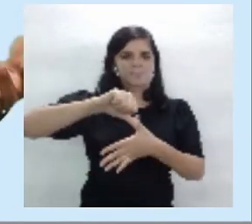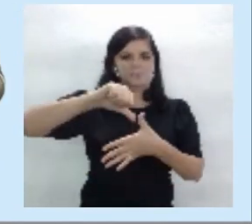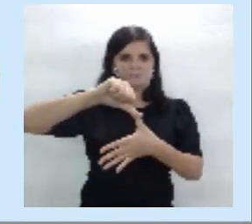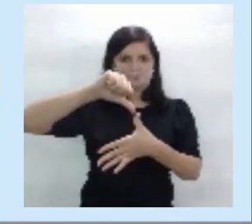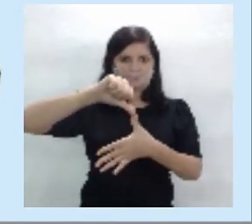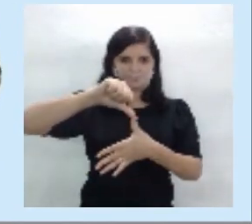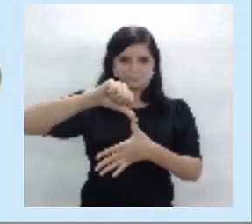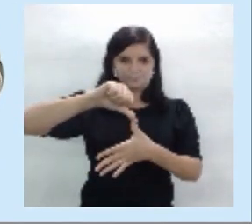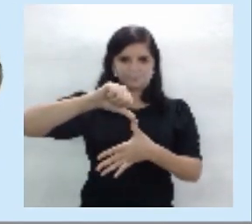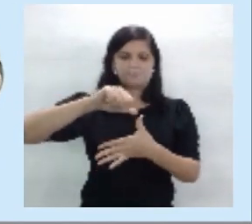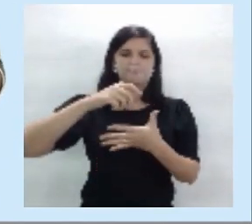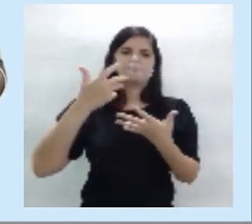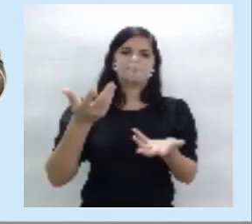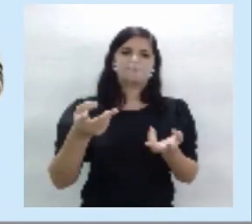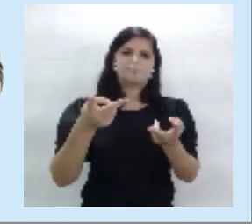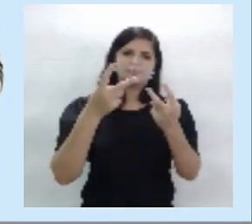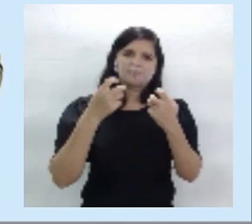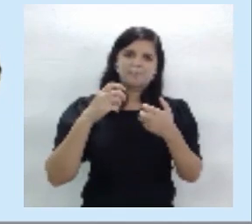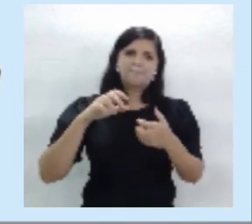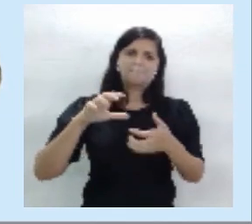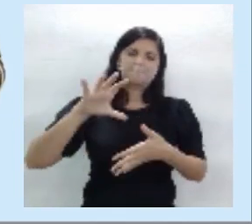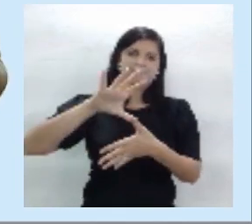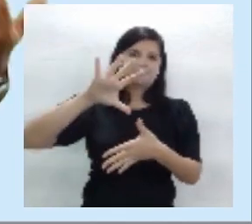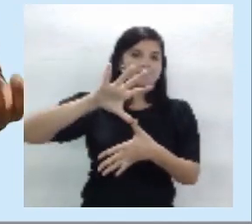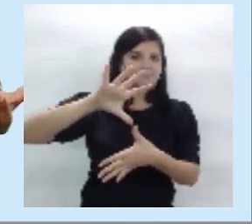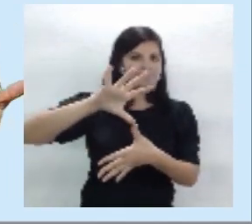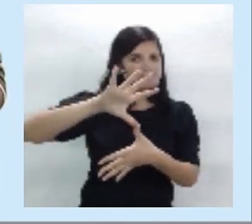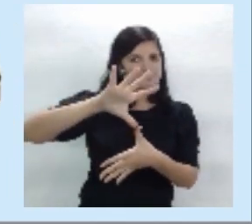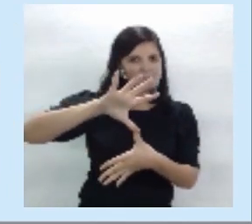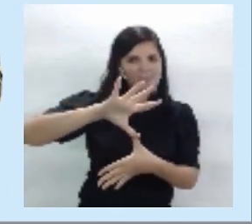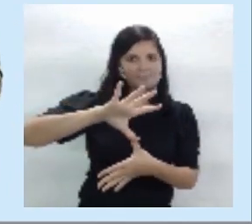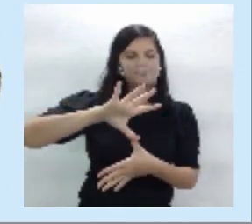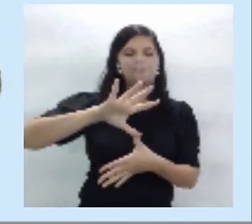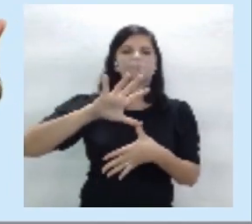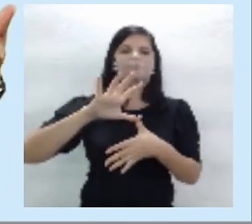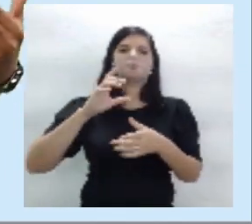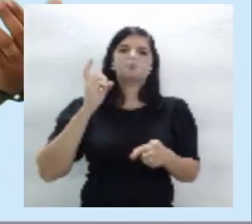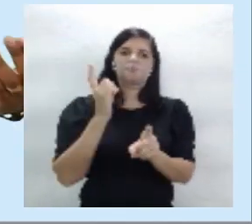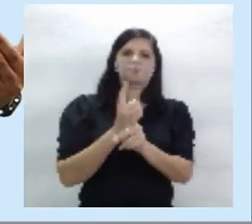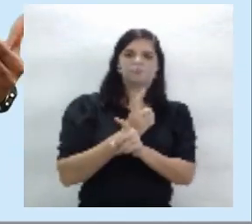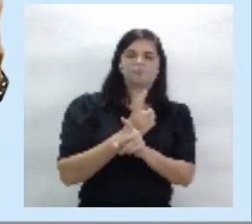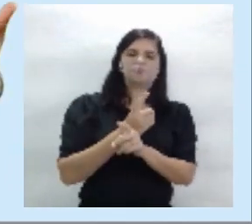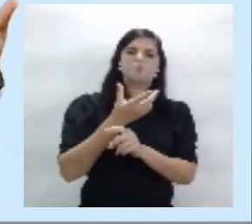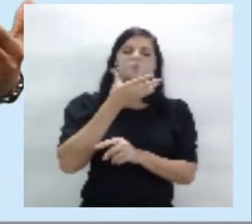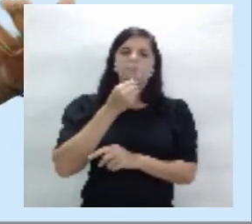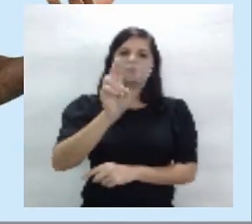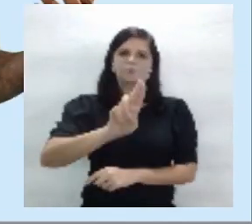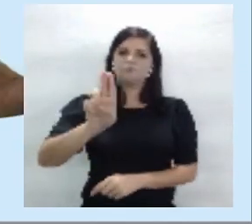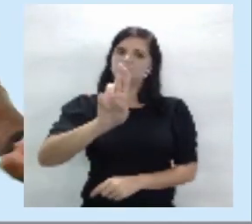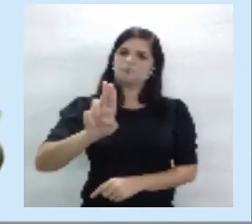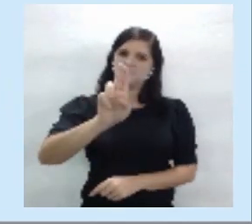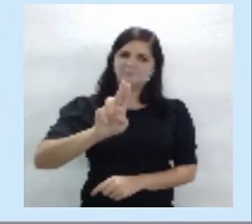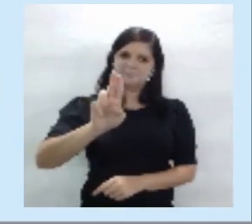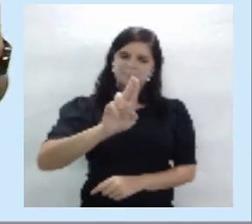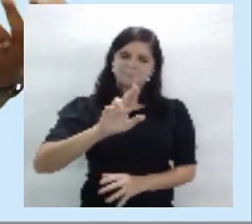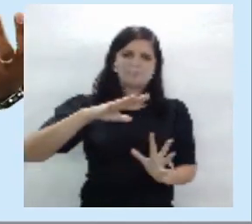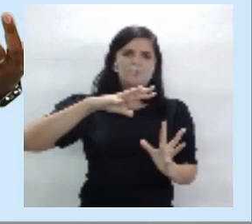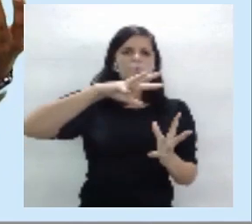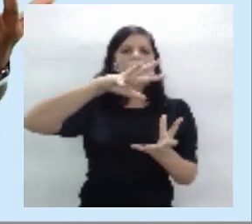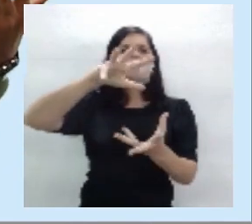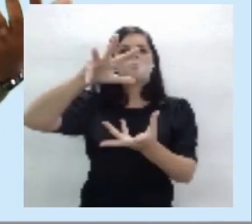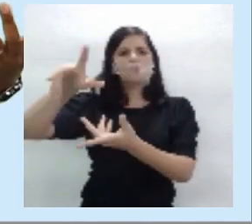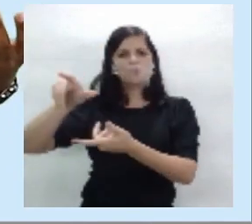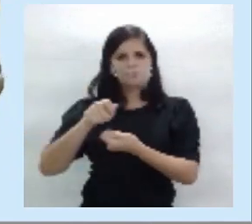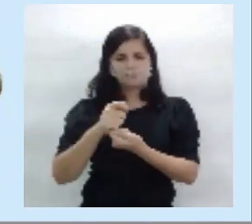Sul. A gente viu, né, isso na forma do mapa, que há essa abundância e o homem ele utiliza. Mas no mundo inteiro